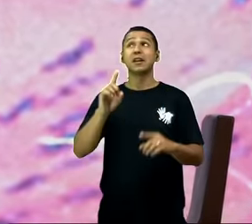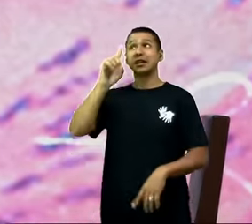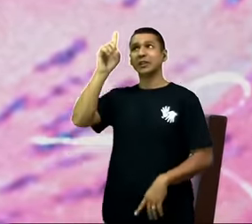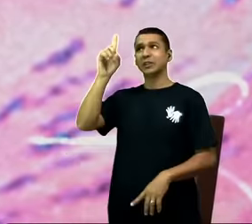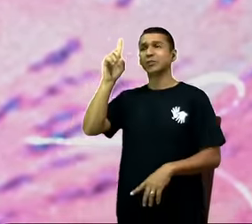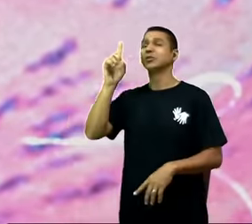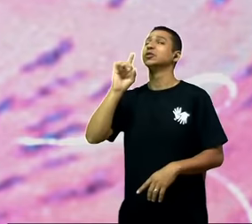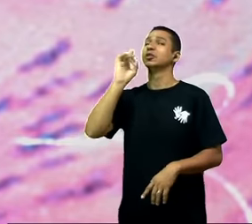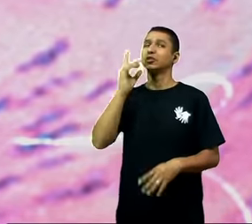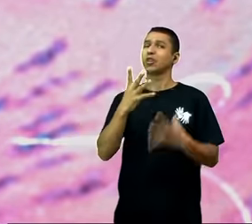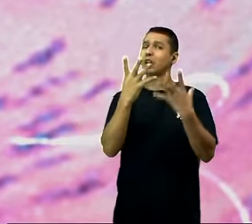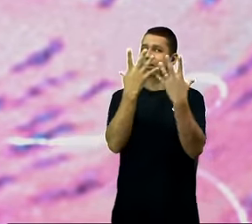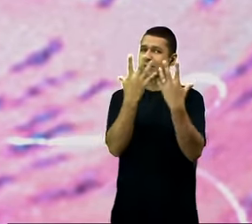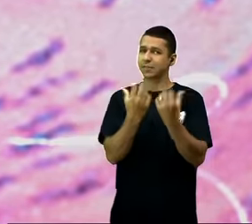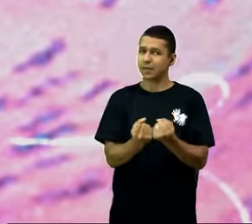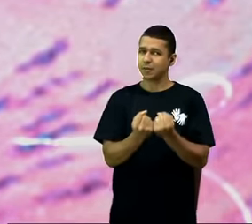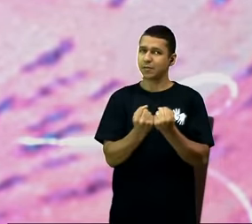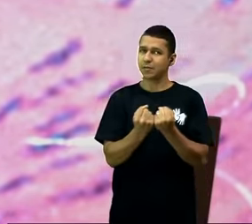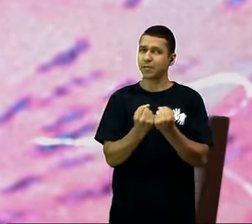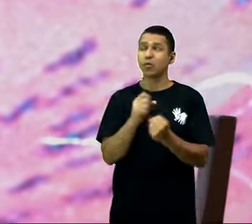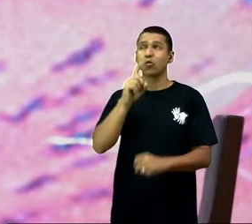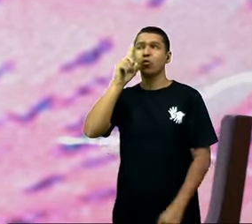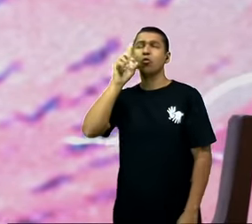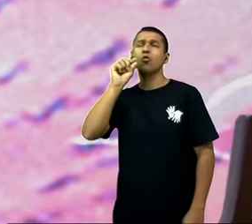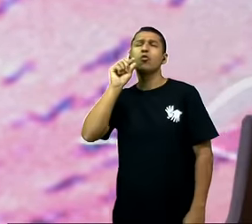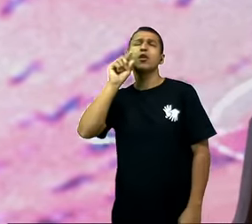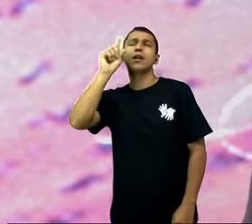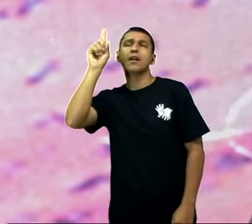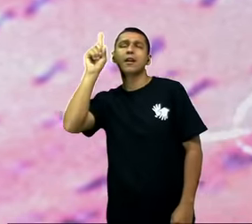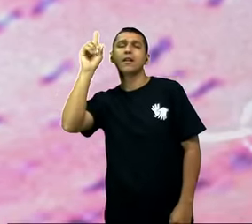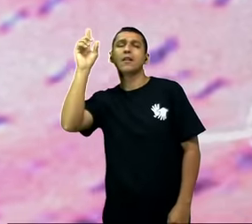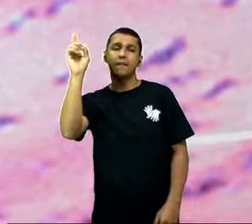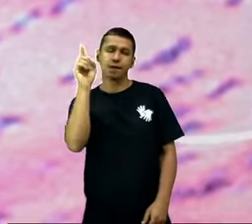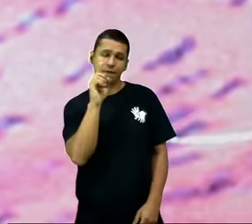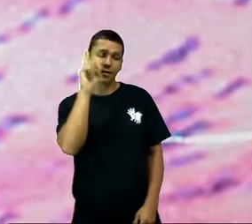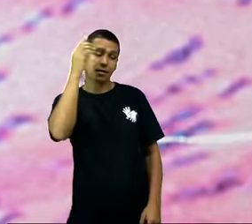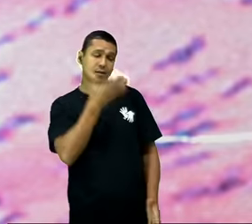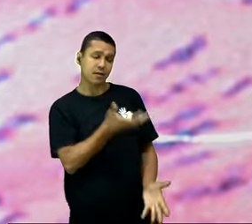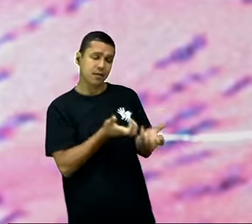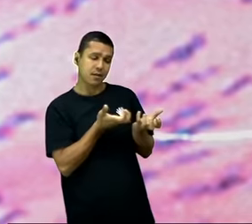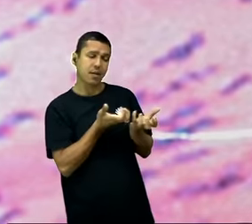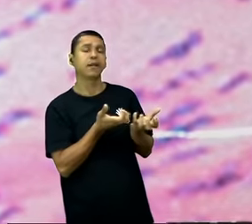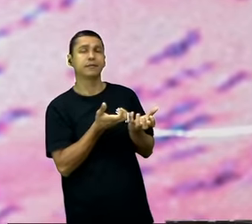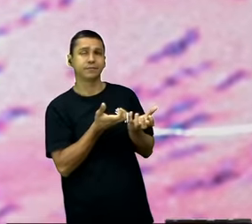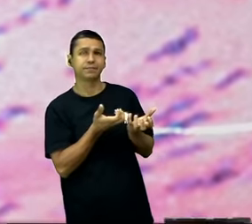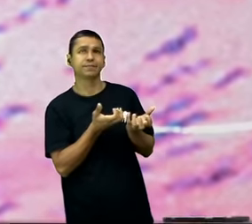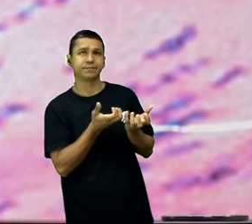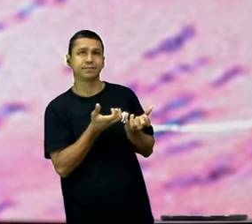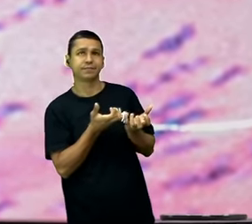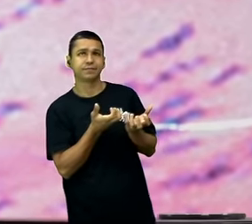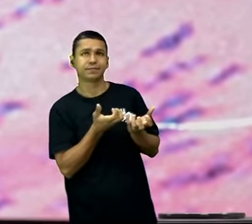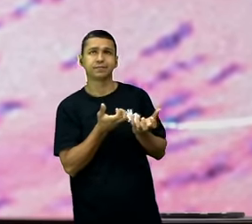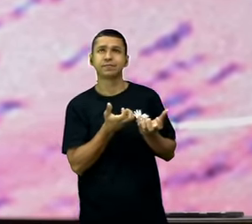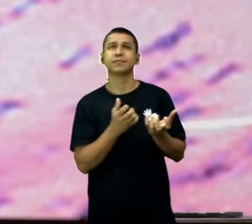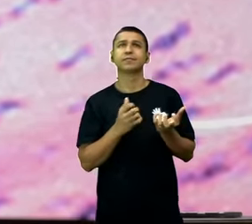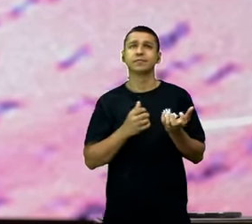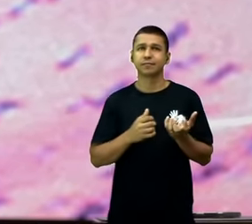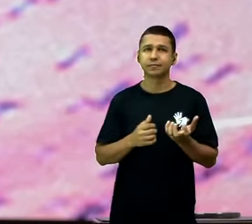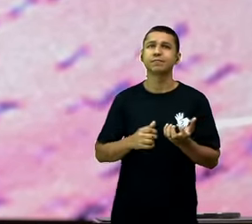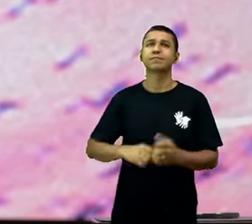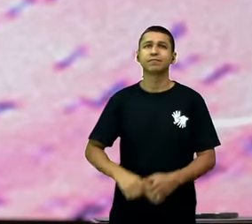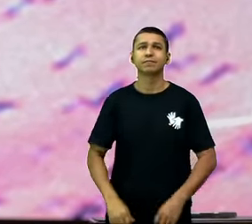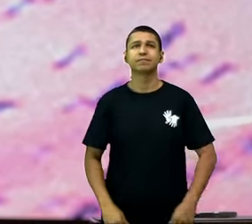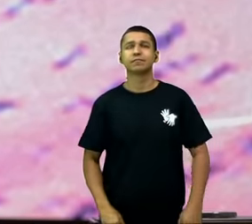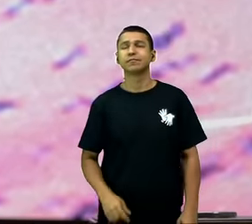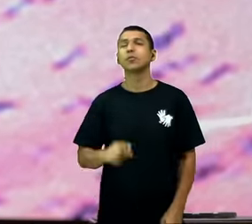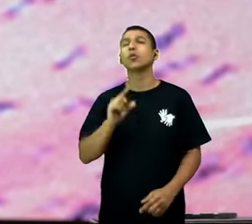veio buscar. Repete comigo: não é sobre o melhor, não é sobre o pior, é sobre o